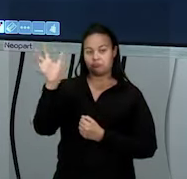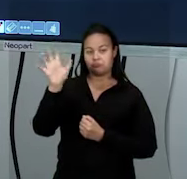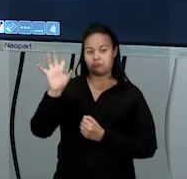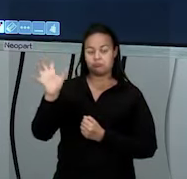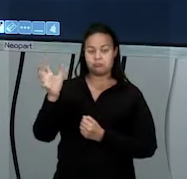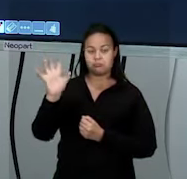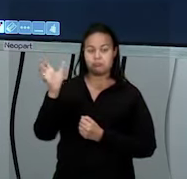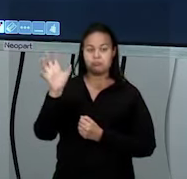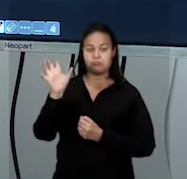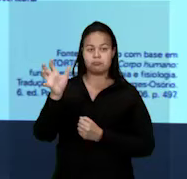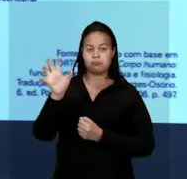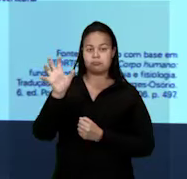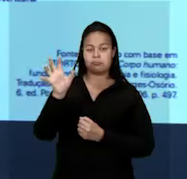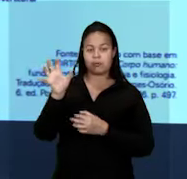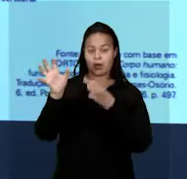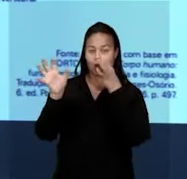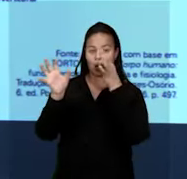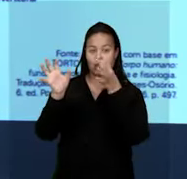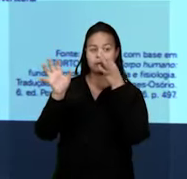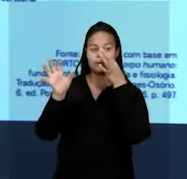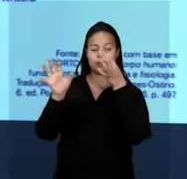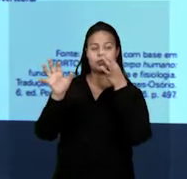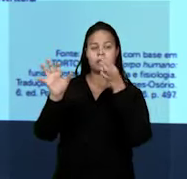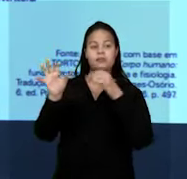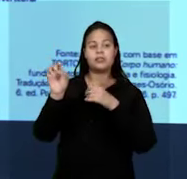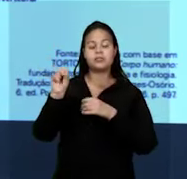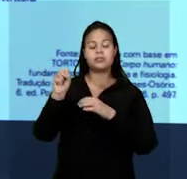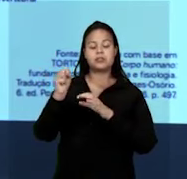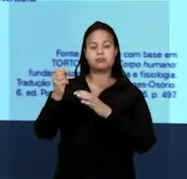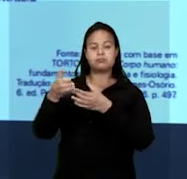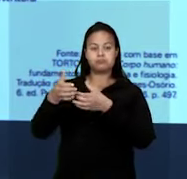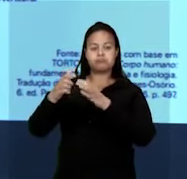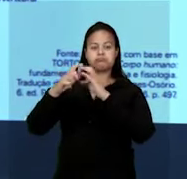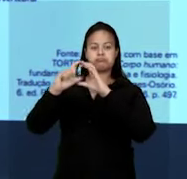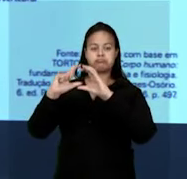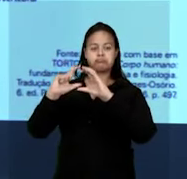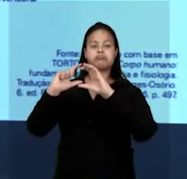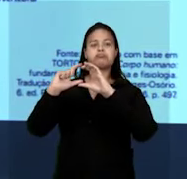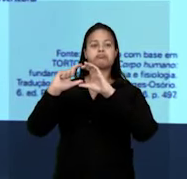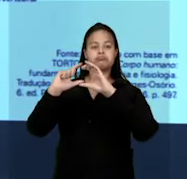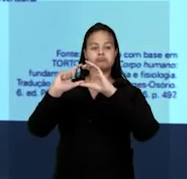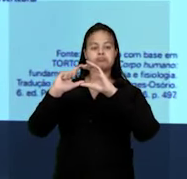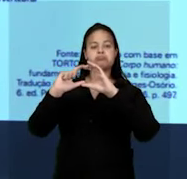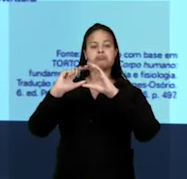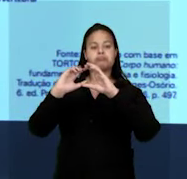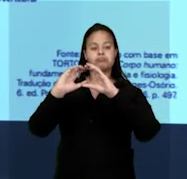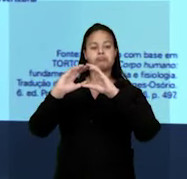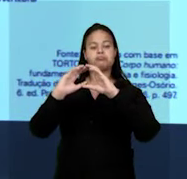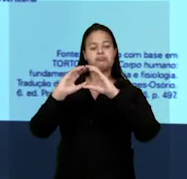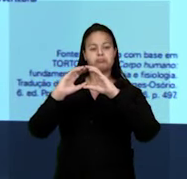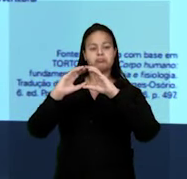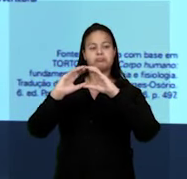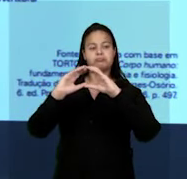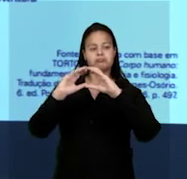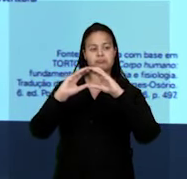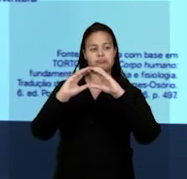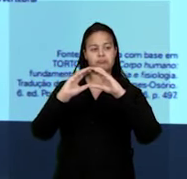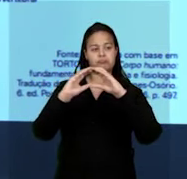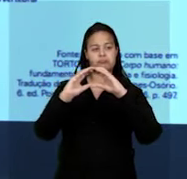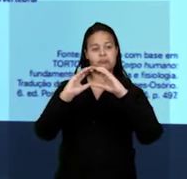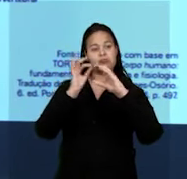estrutura é o que você observa quando você vira a imagem, o modelo nessa posição